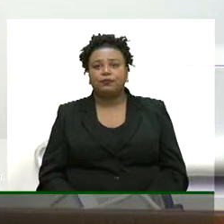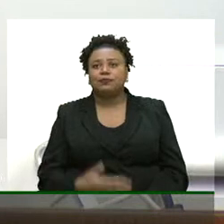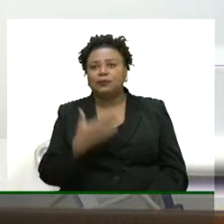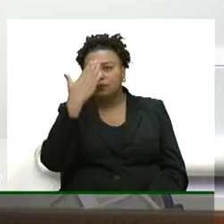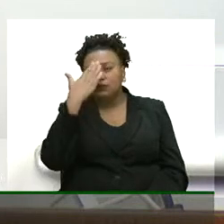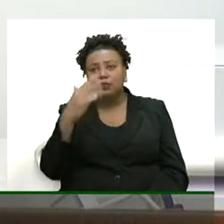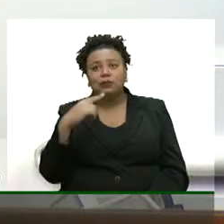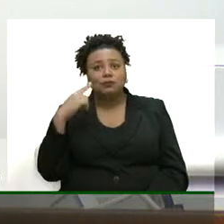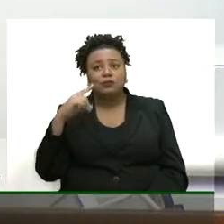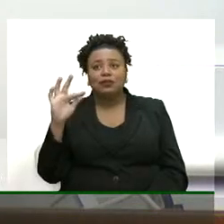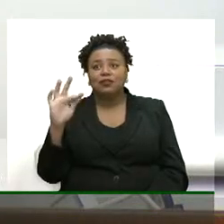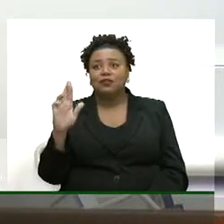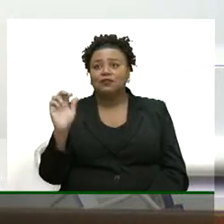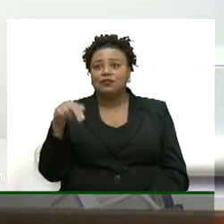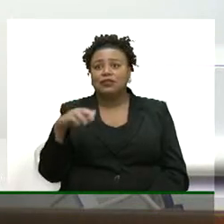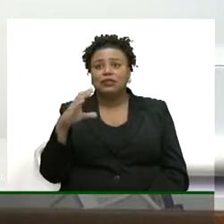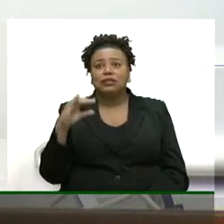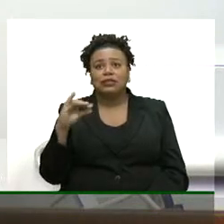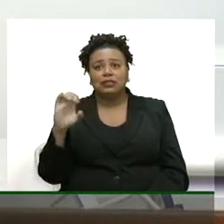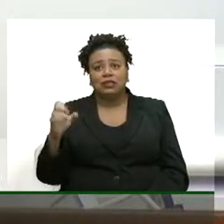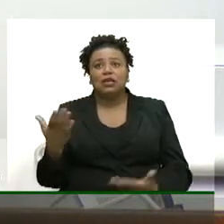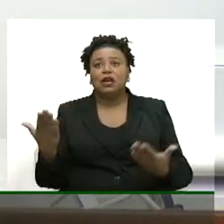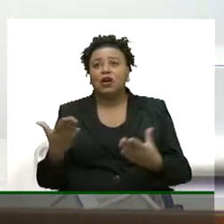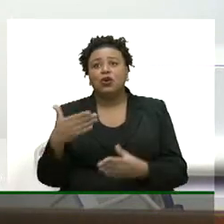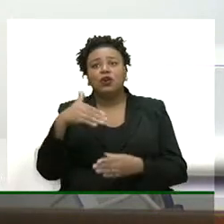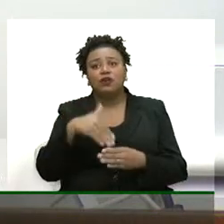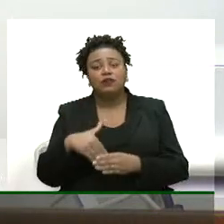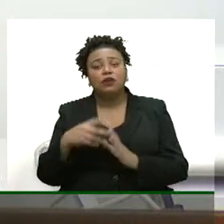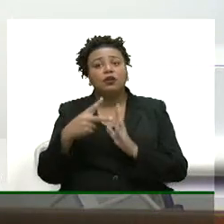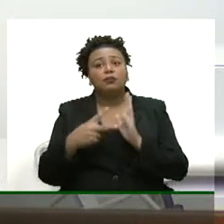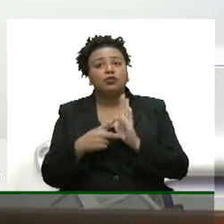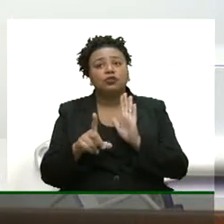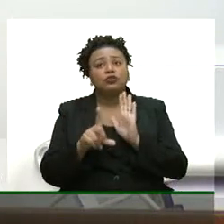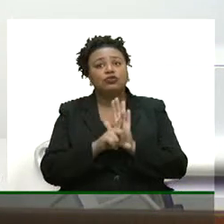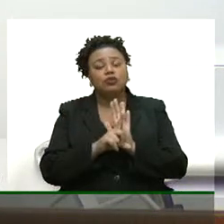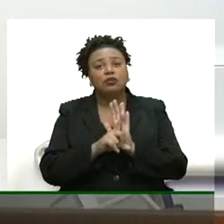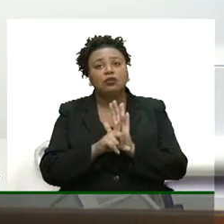Obrigado, deputada Franciane. Na ordem do dia, projeto de lei